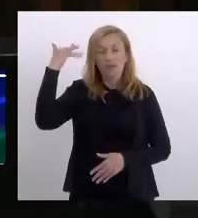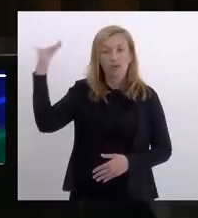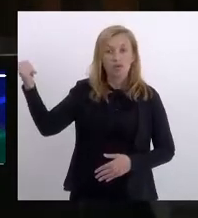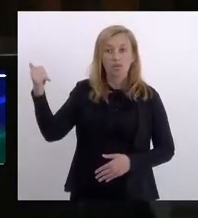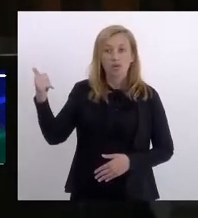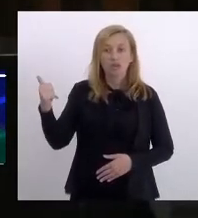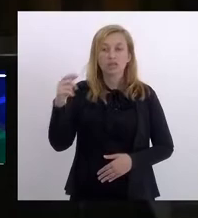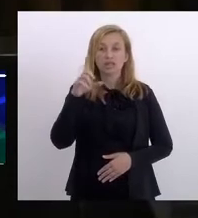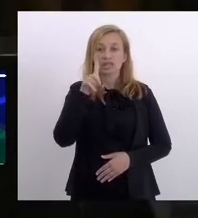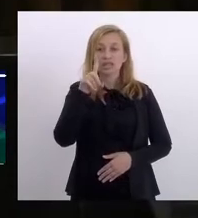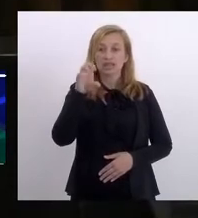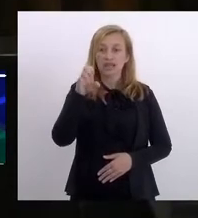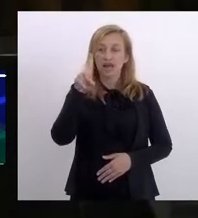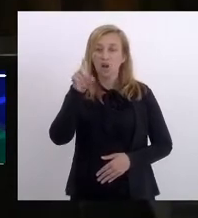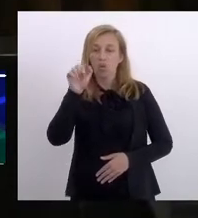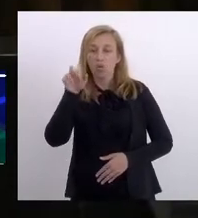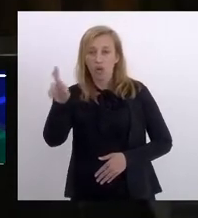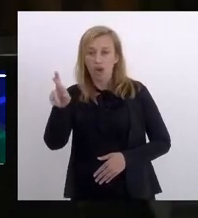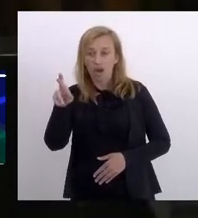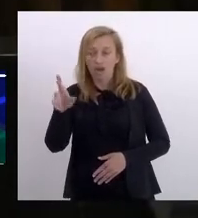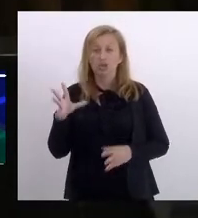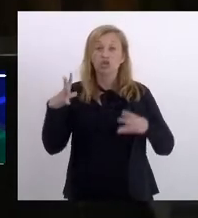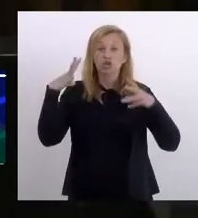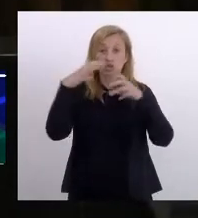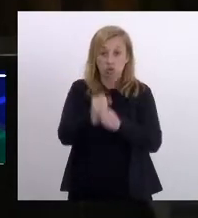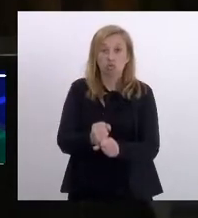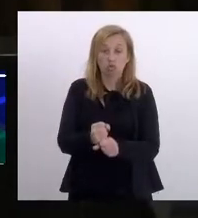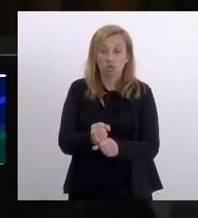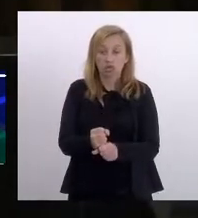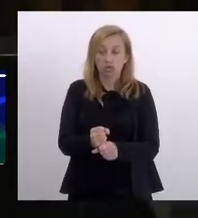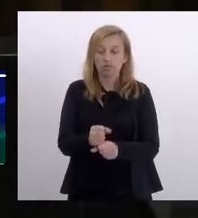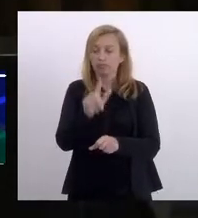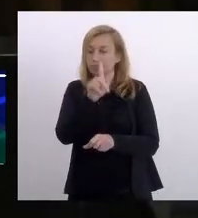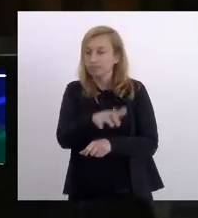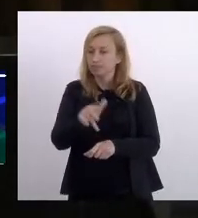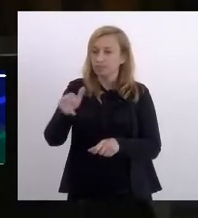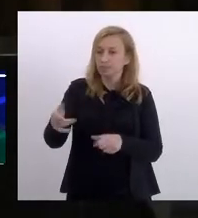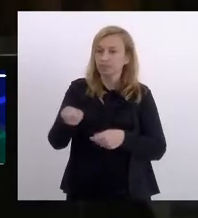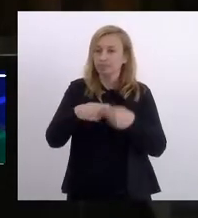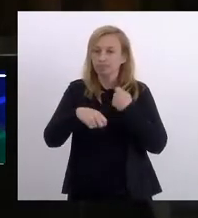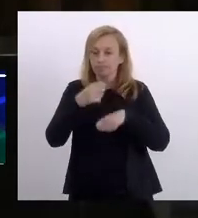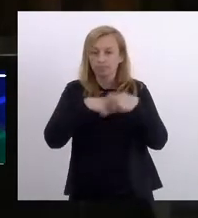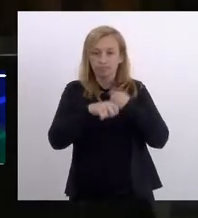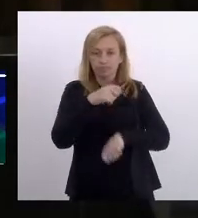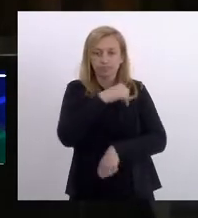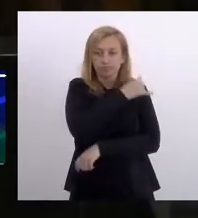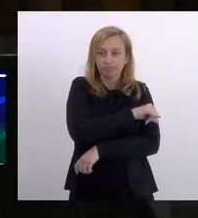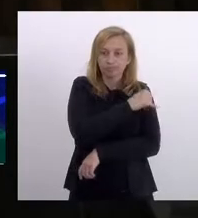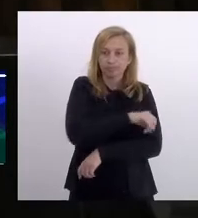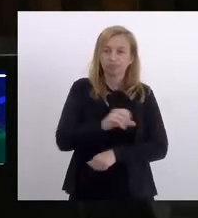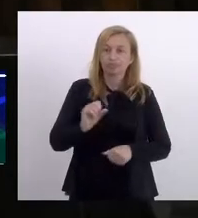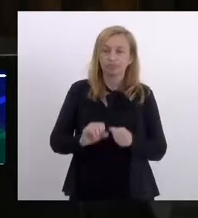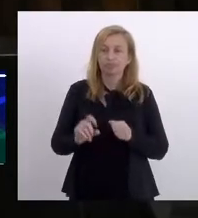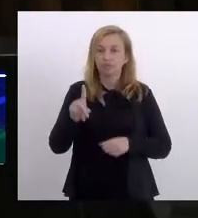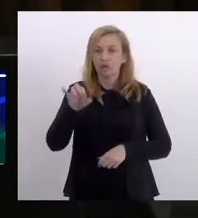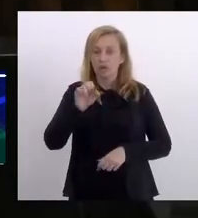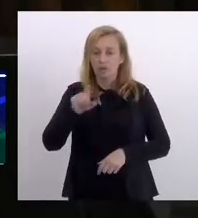Operação Delaware. Somando as diferentes negociações que o Rio de Janeiro fez em